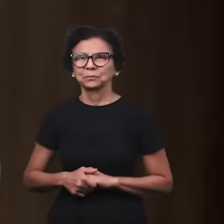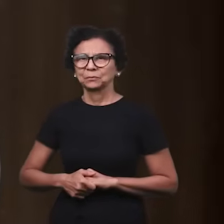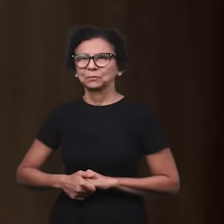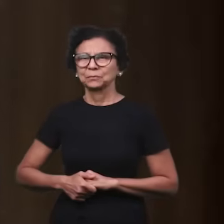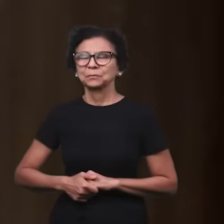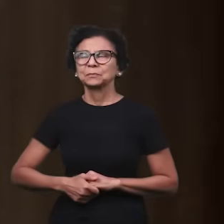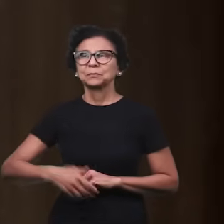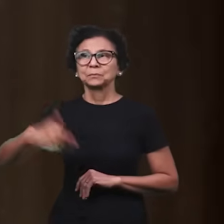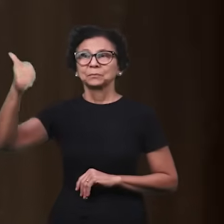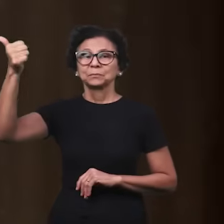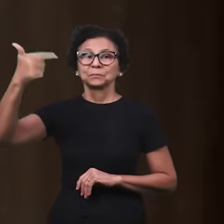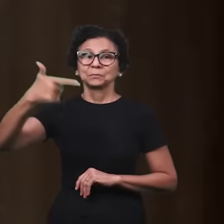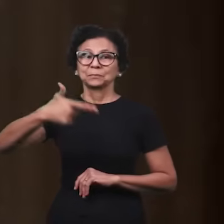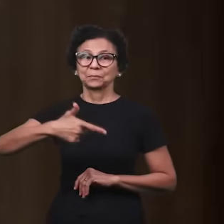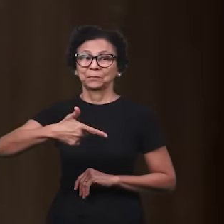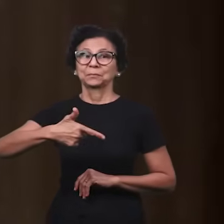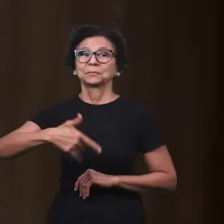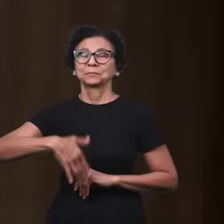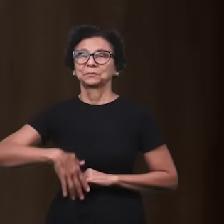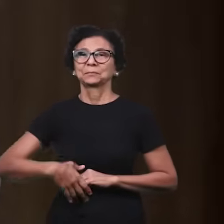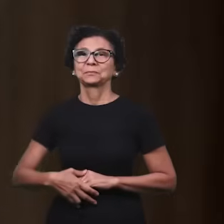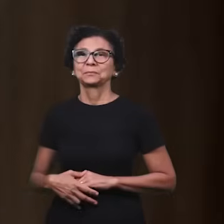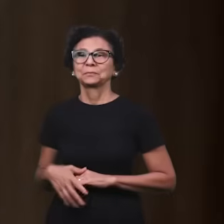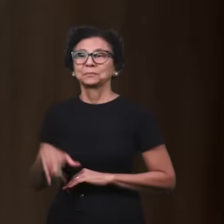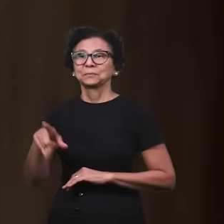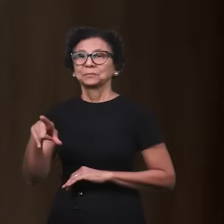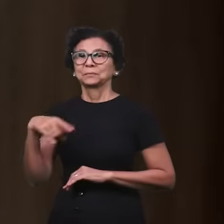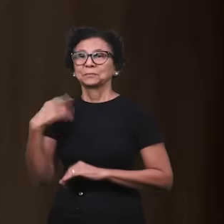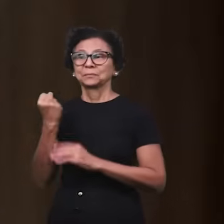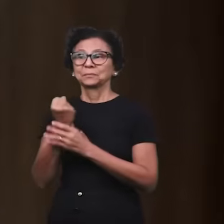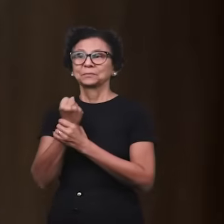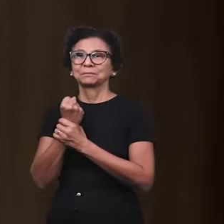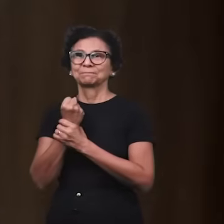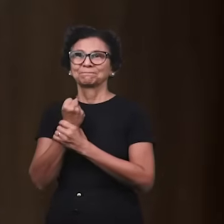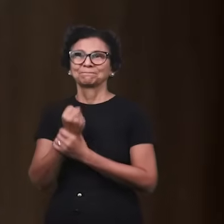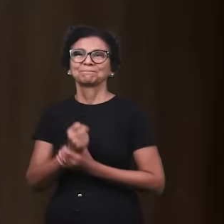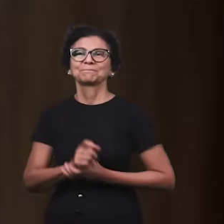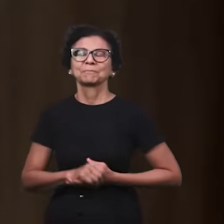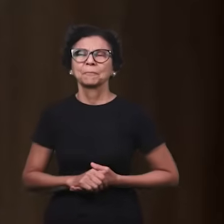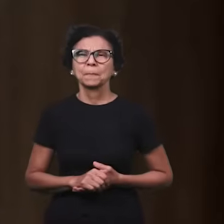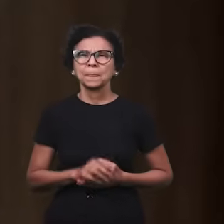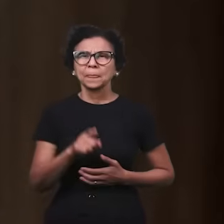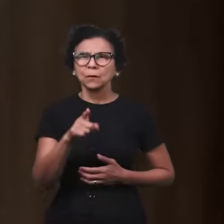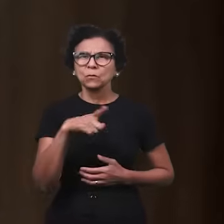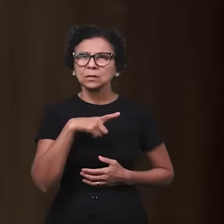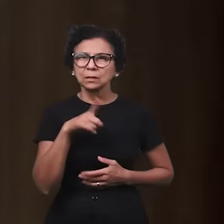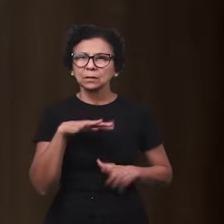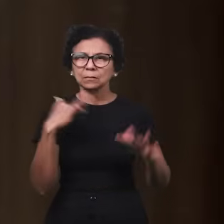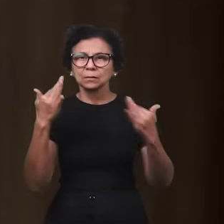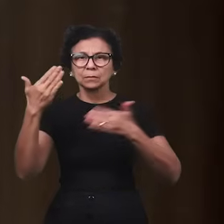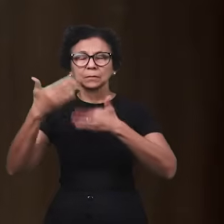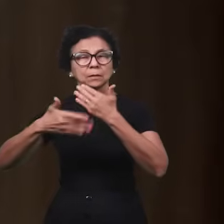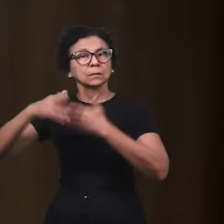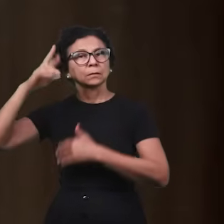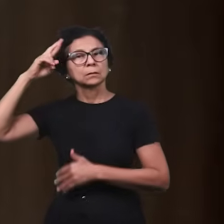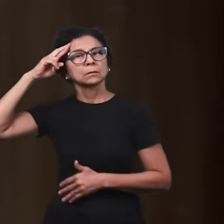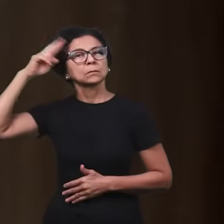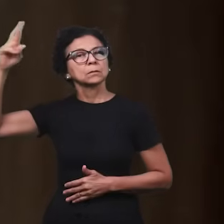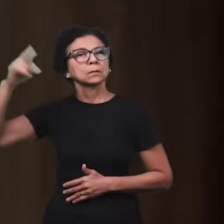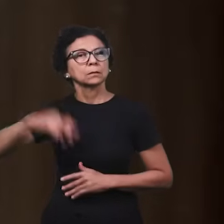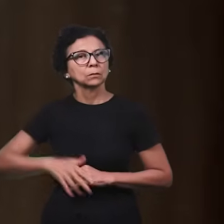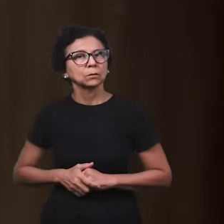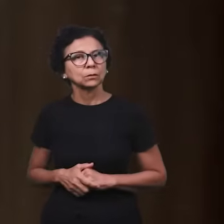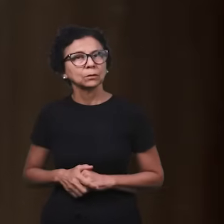muito maior. Essa casa era muito mais valorizada por causa dessa lei. Se você tem uma família na presença do